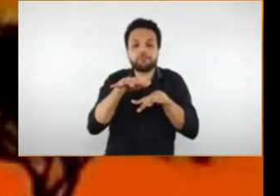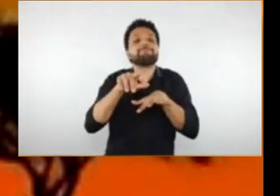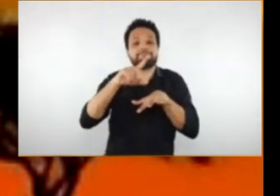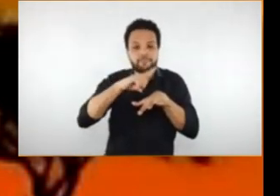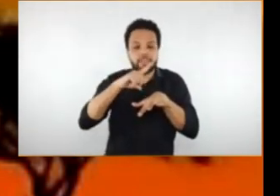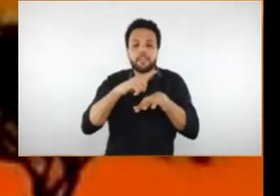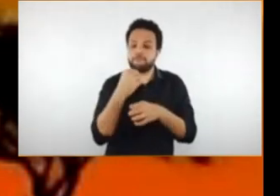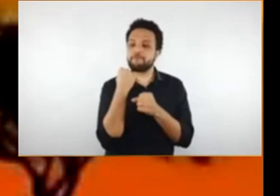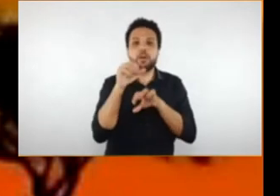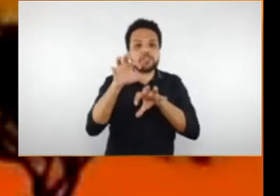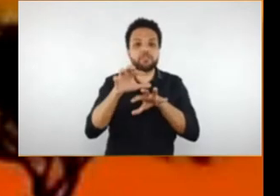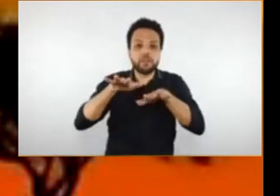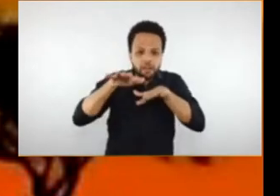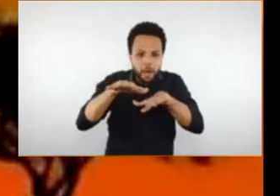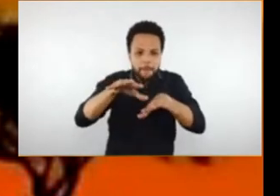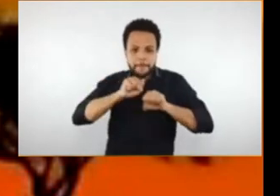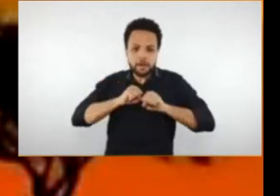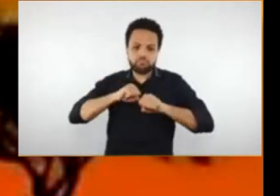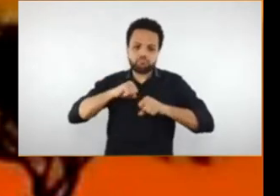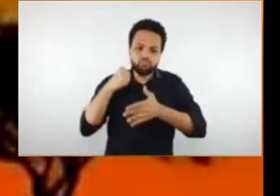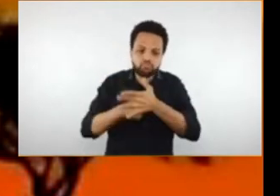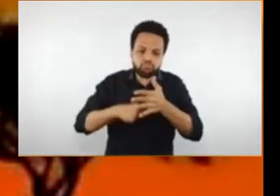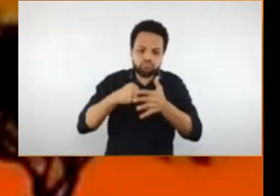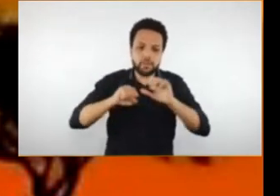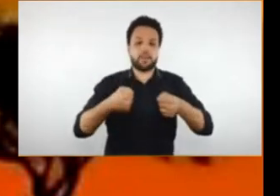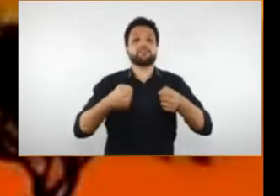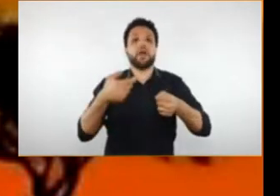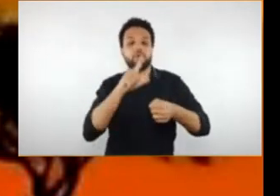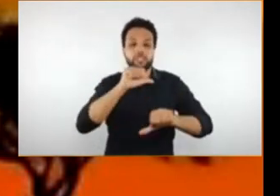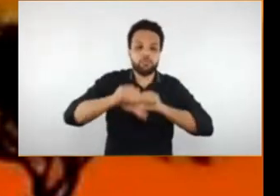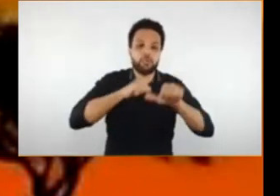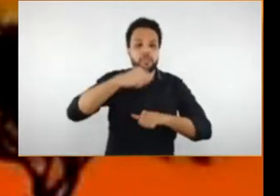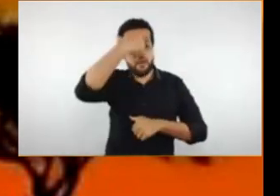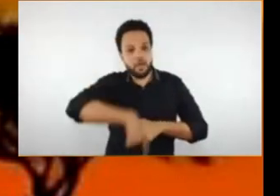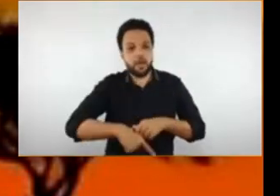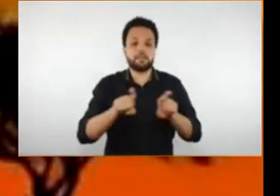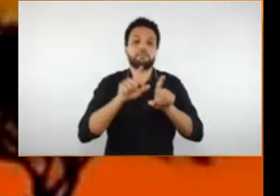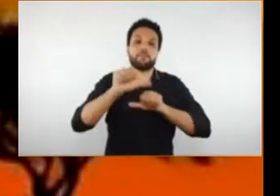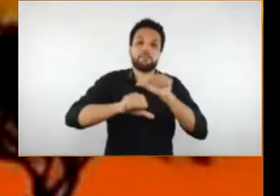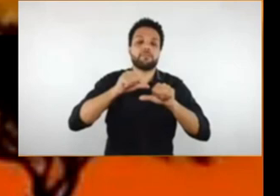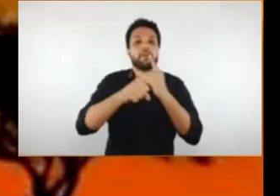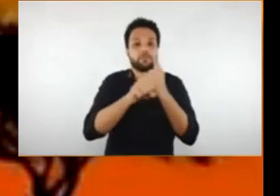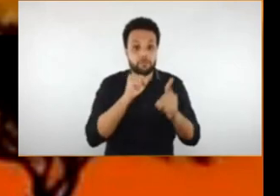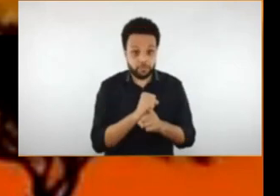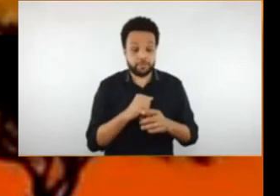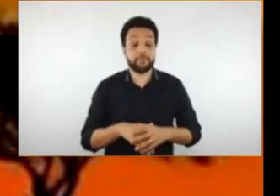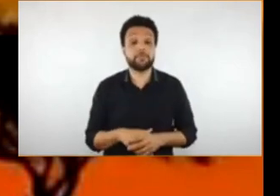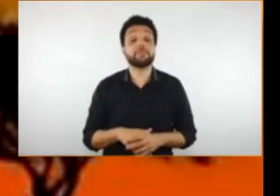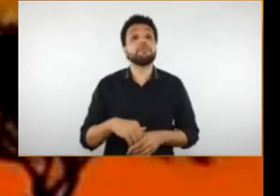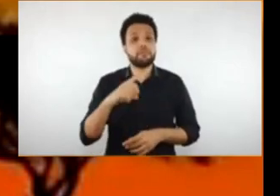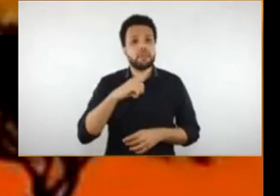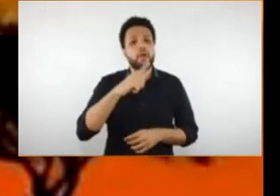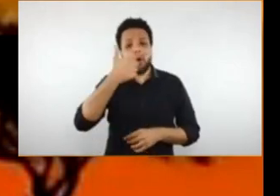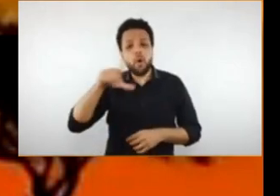e as séries, eles materializam histórias sobre questões com as quais a audiência se conecta e que de